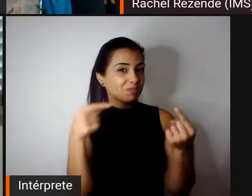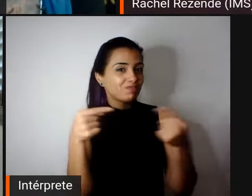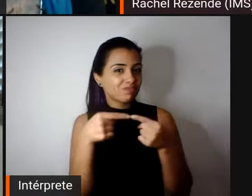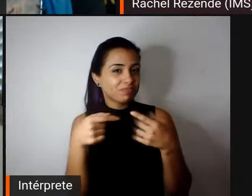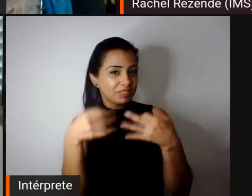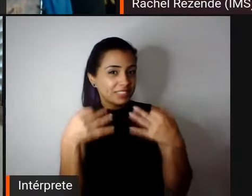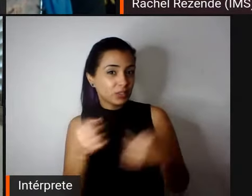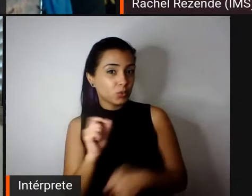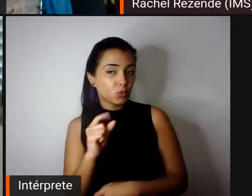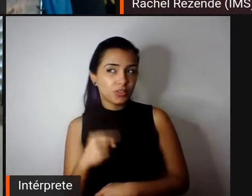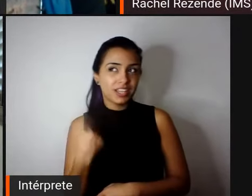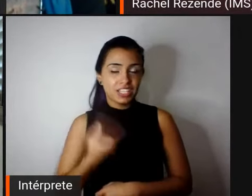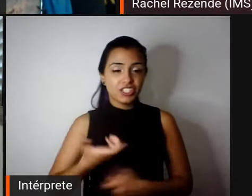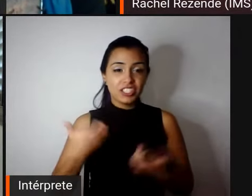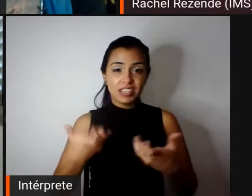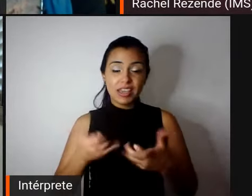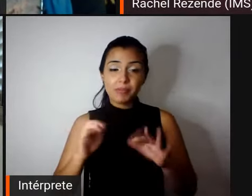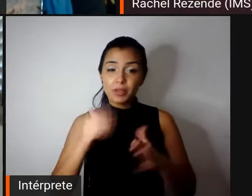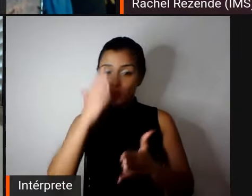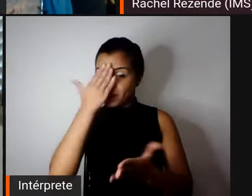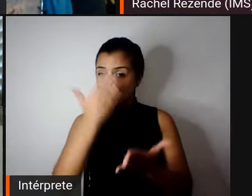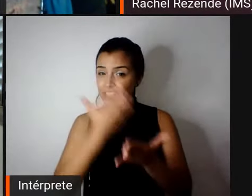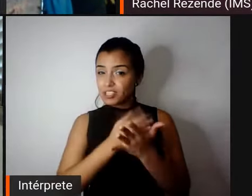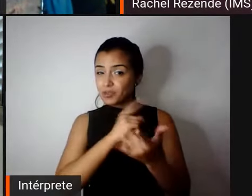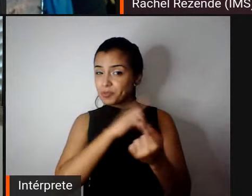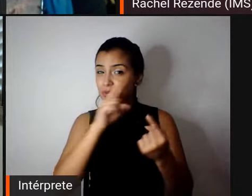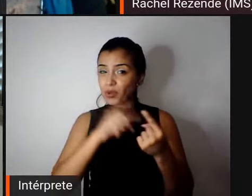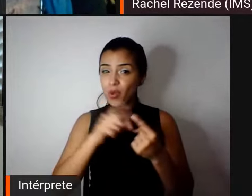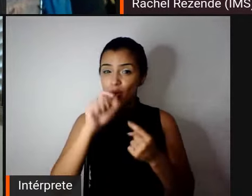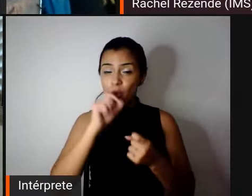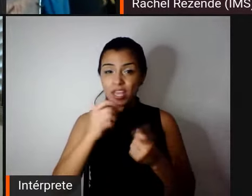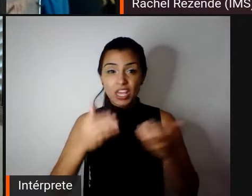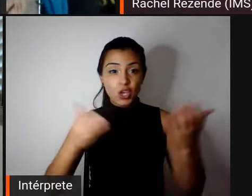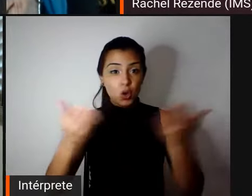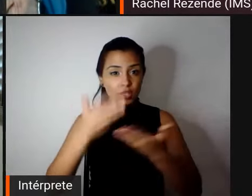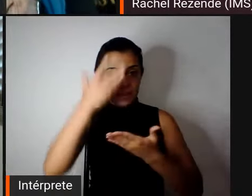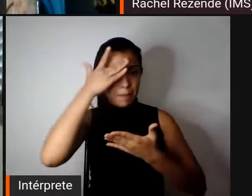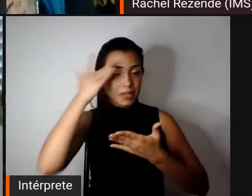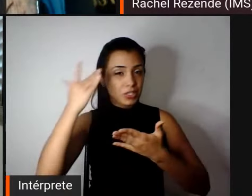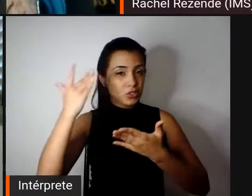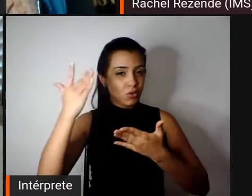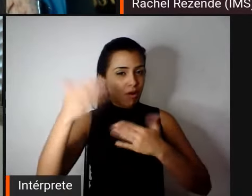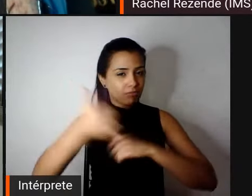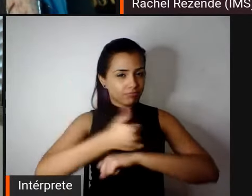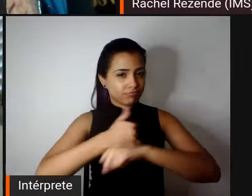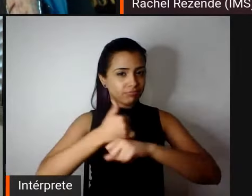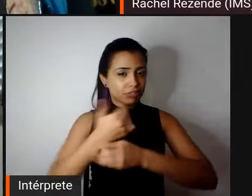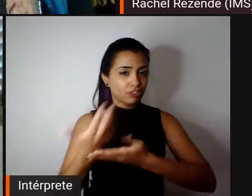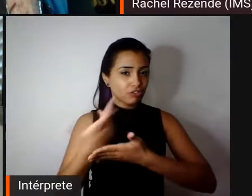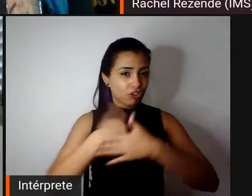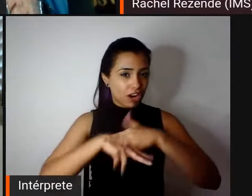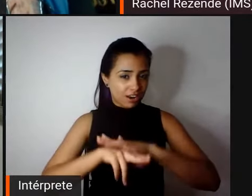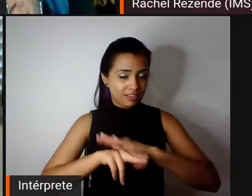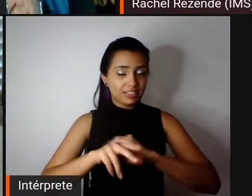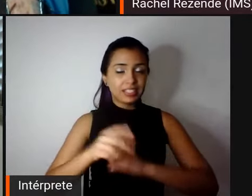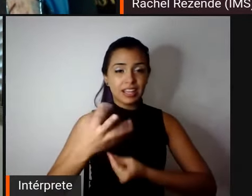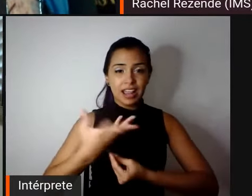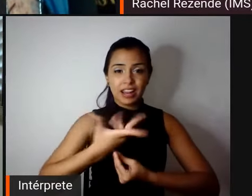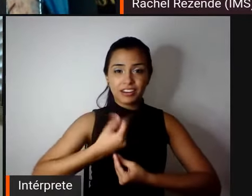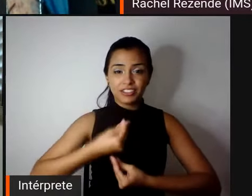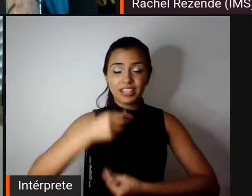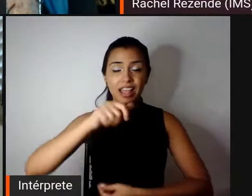deve buscar mesmo entre os artistas gráficos hoje que, né, trabalham, né, com processos